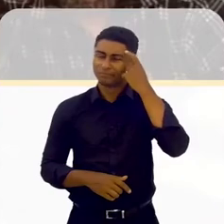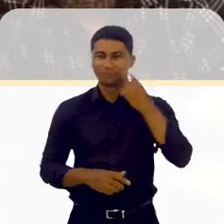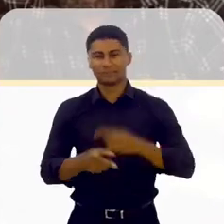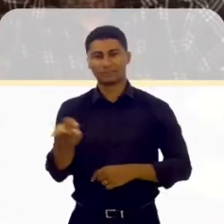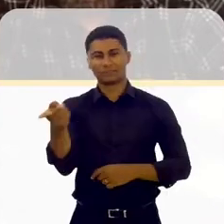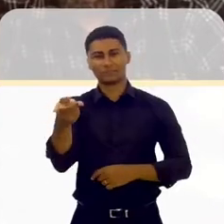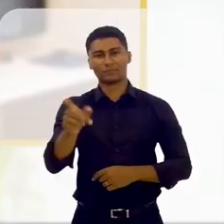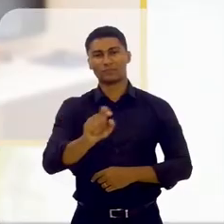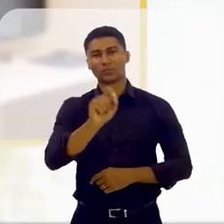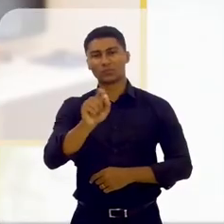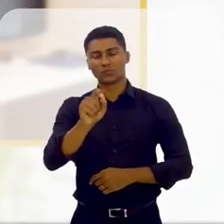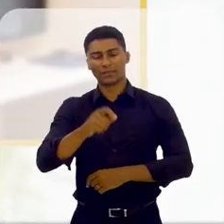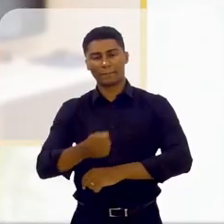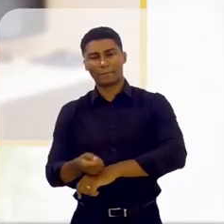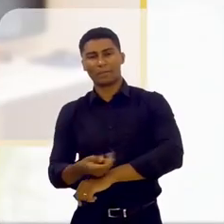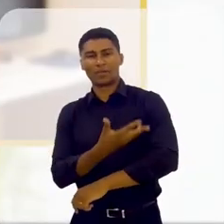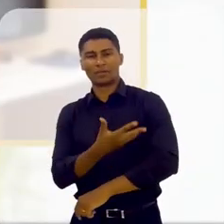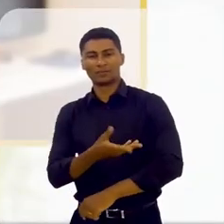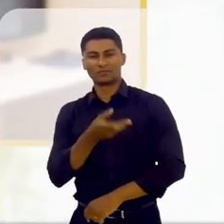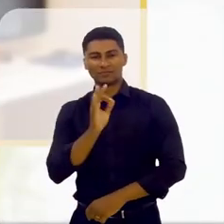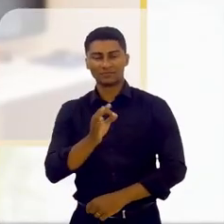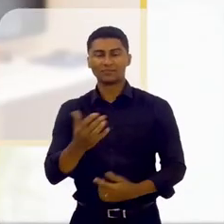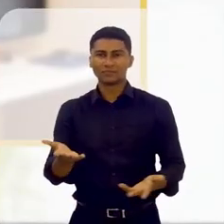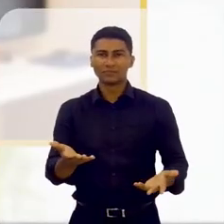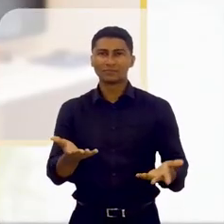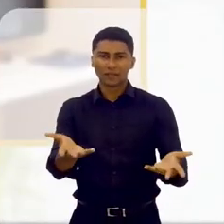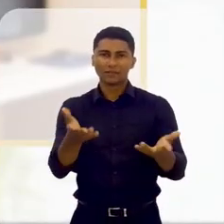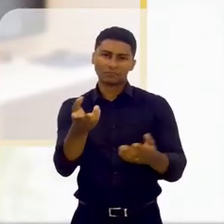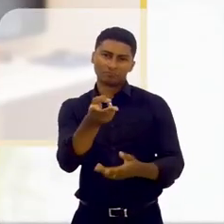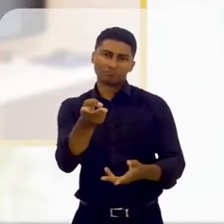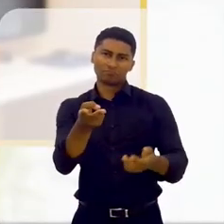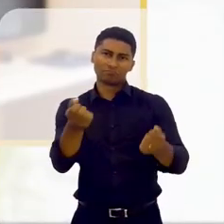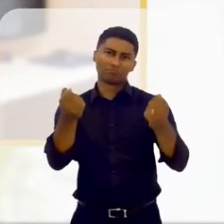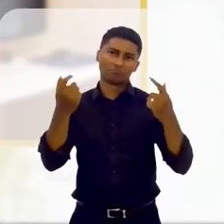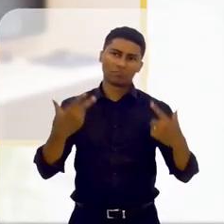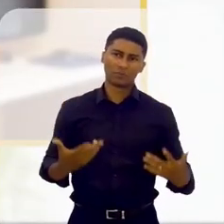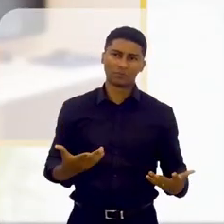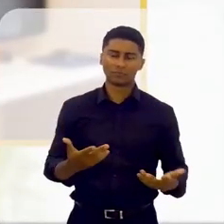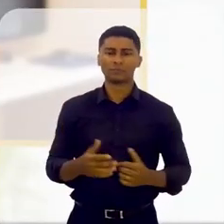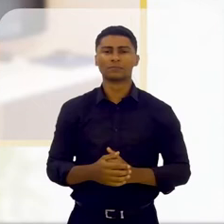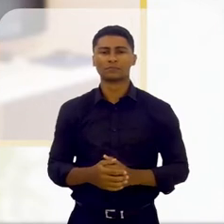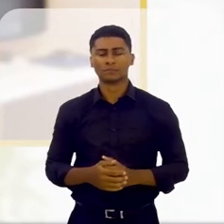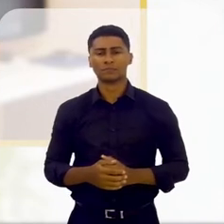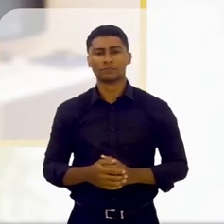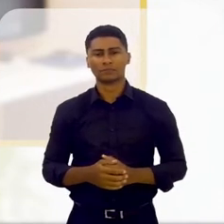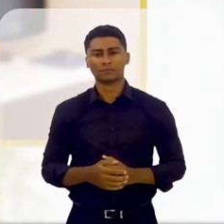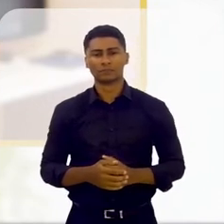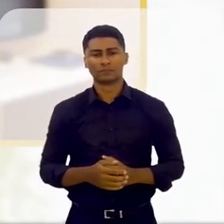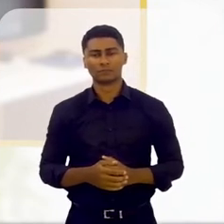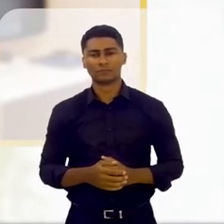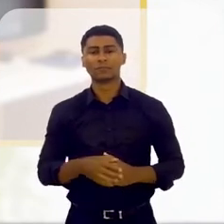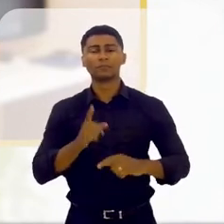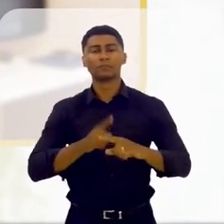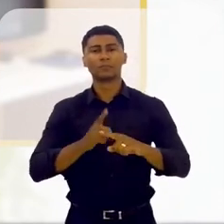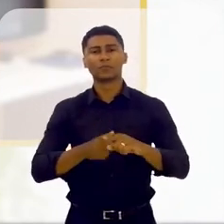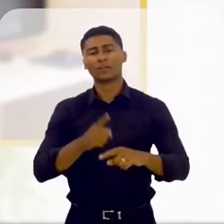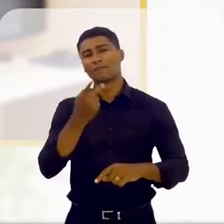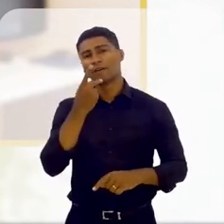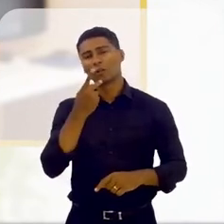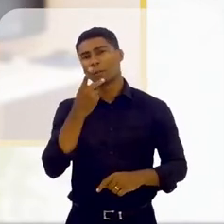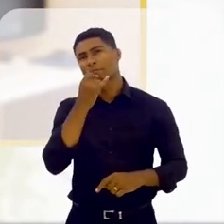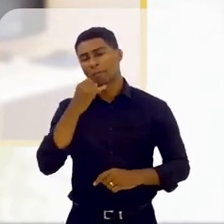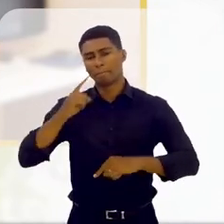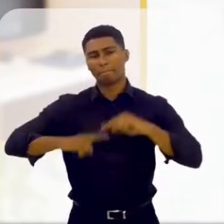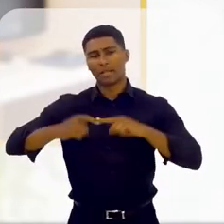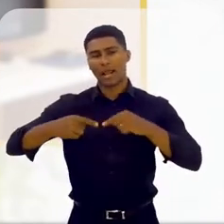a emoção. E aí, eu queria que vocês falassem de uma forma de até inspiradora mesmo, porque você falou em